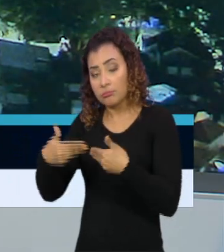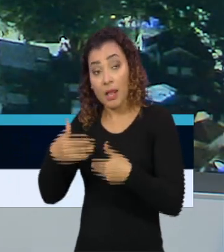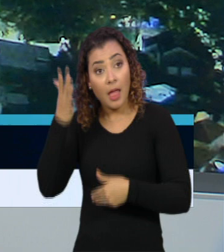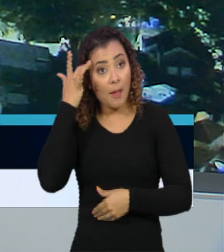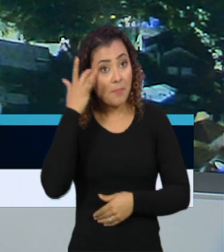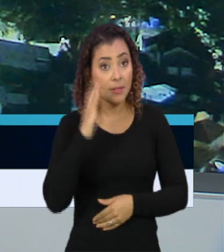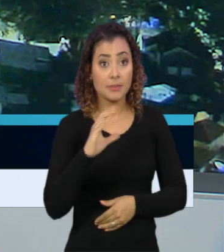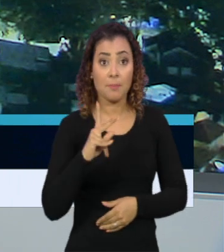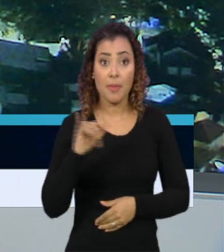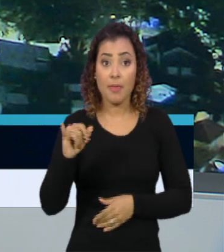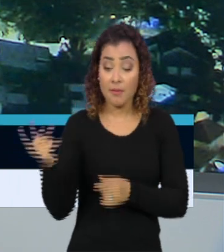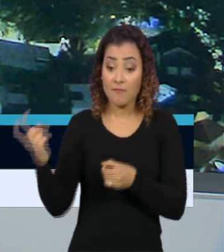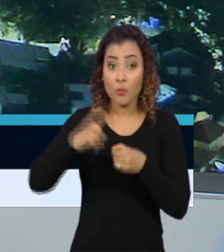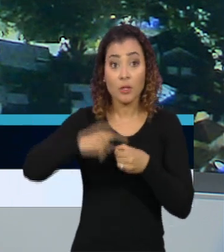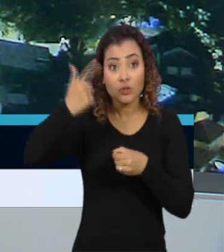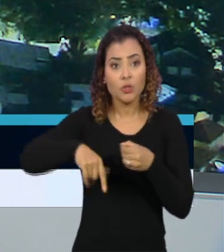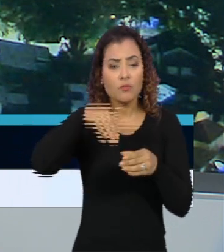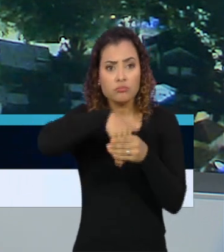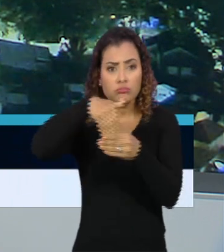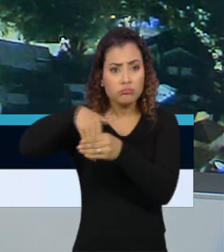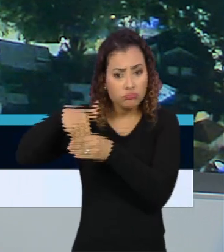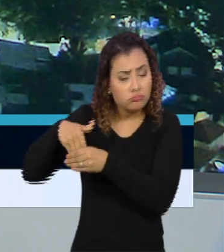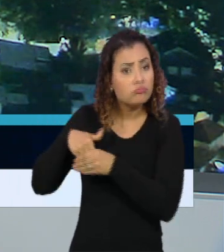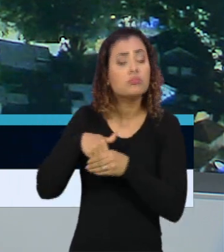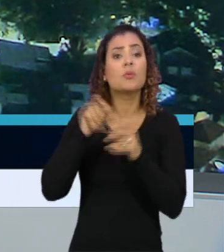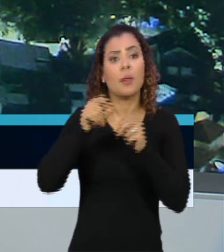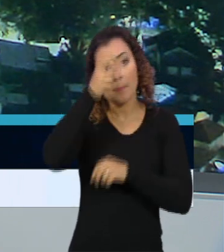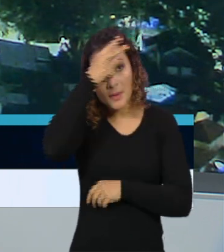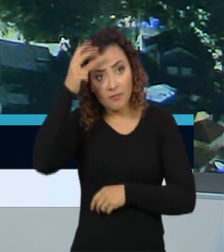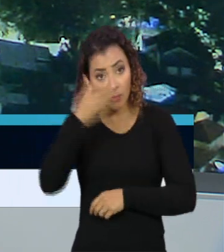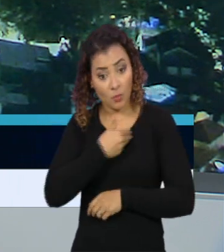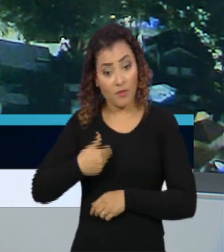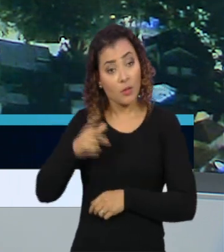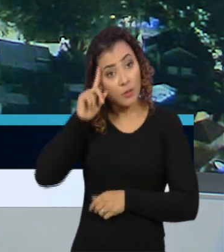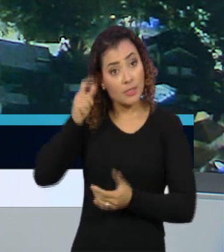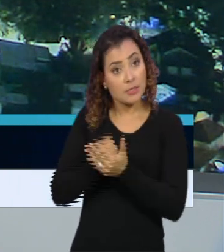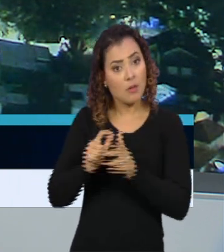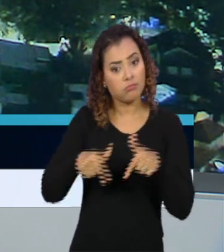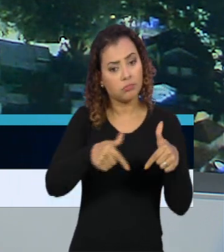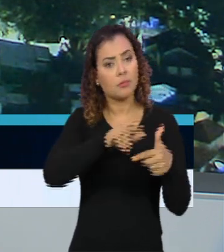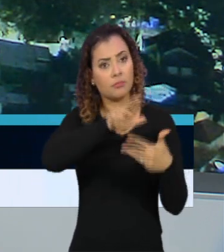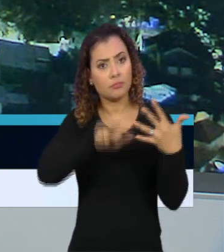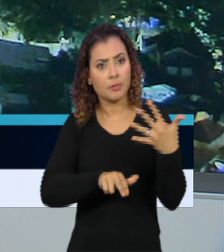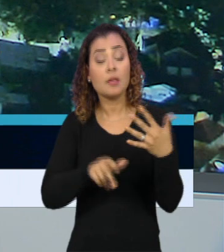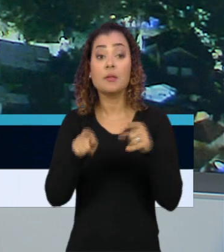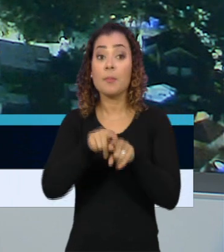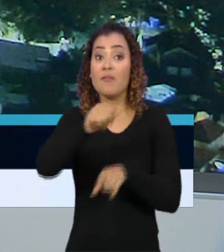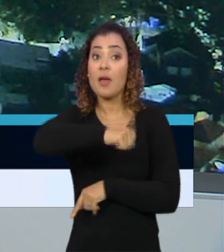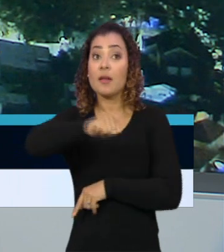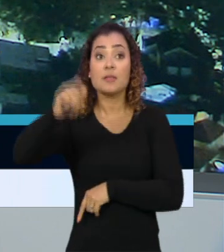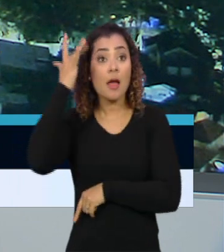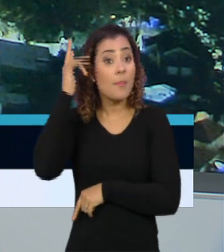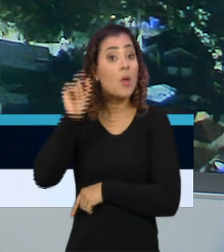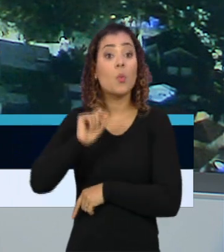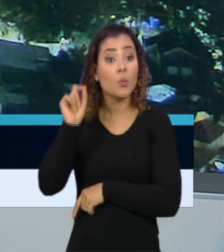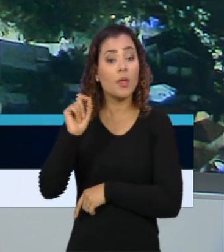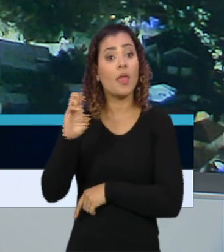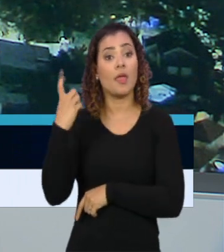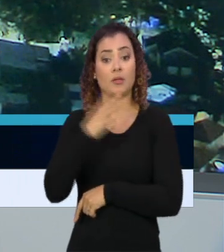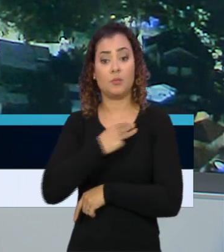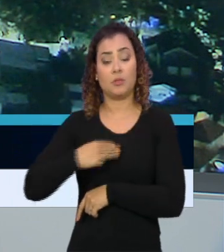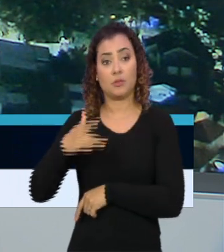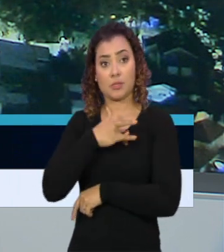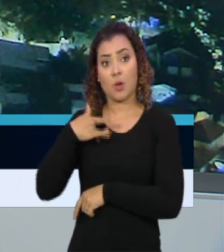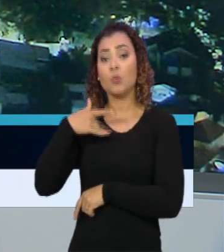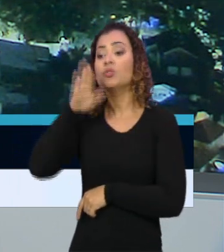você pede academia vai voltar requerimentos de convocação de prefeitos e governadores também será analisada a reconvocação do